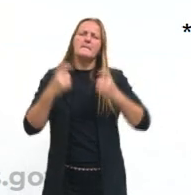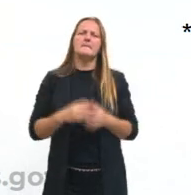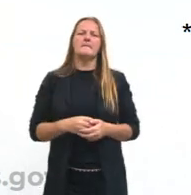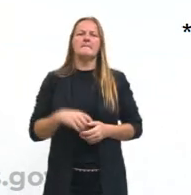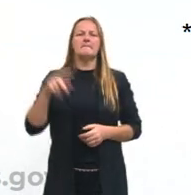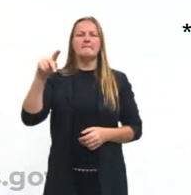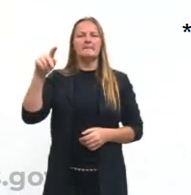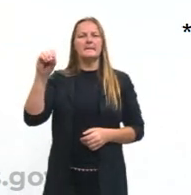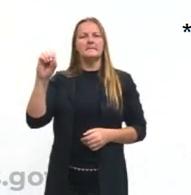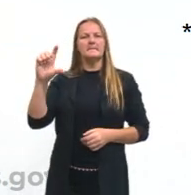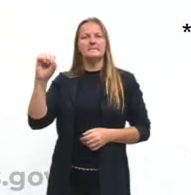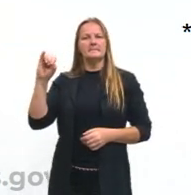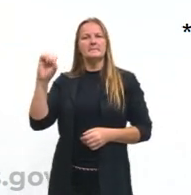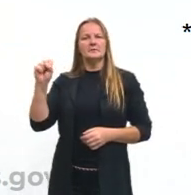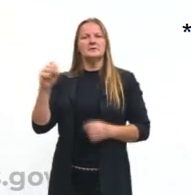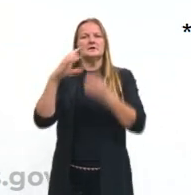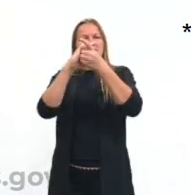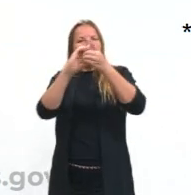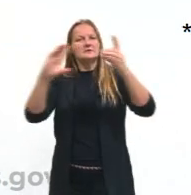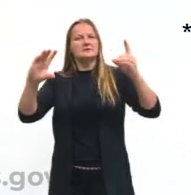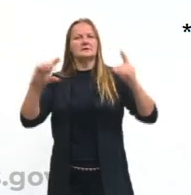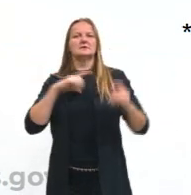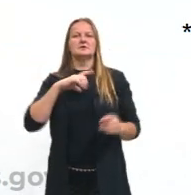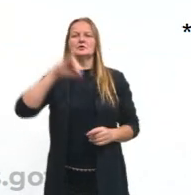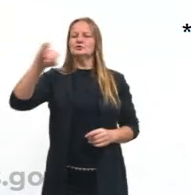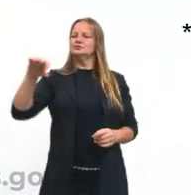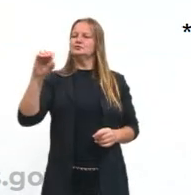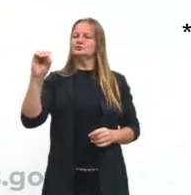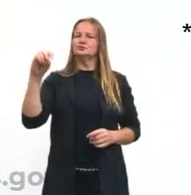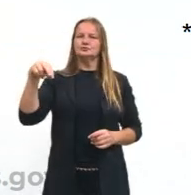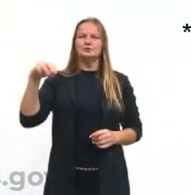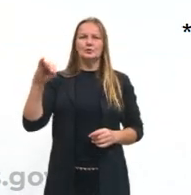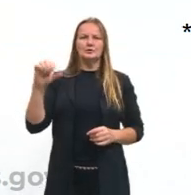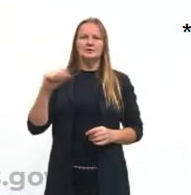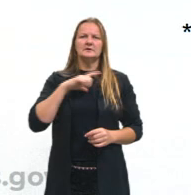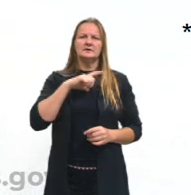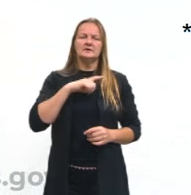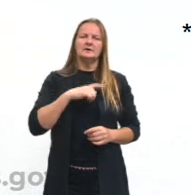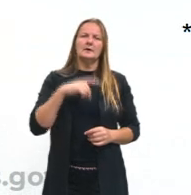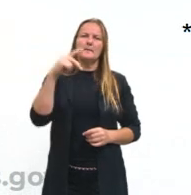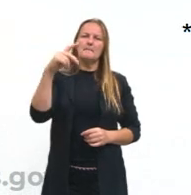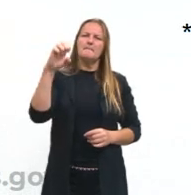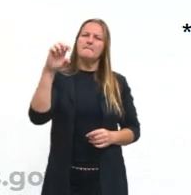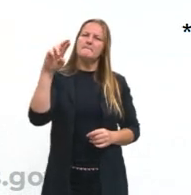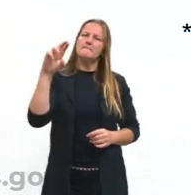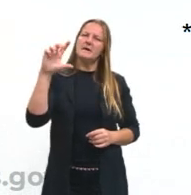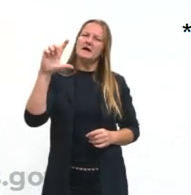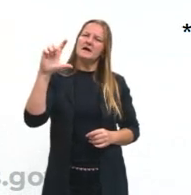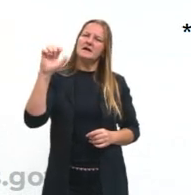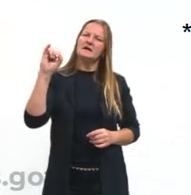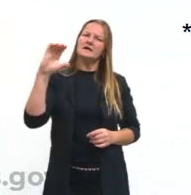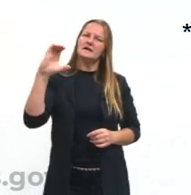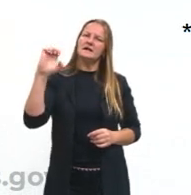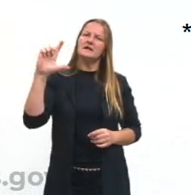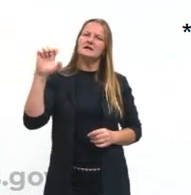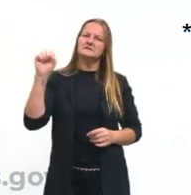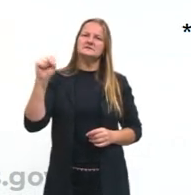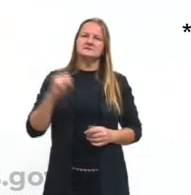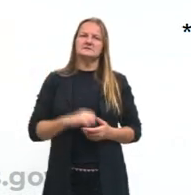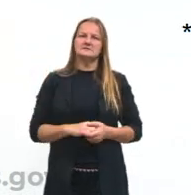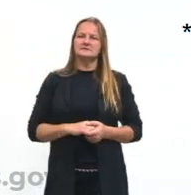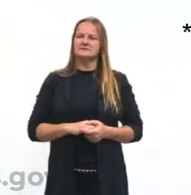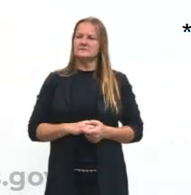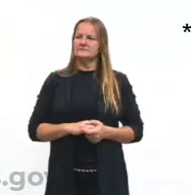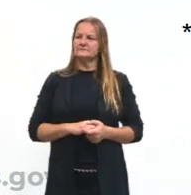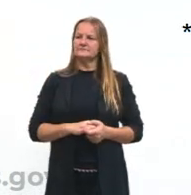apólice da apólice da democracia na Jônia é o Péricles lembro do nome chamado Péricles foi o cara que mais desenvolveu